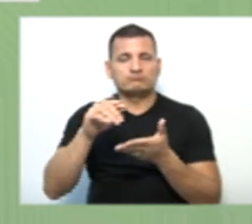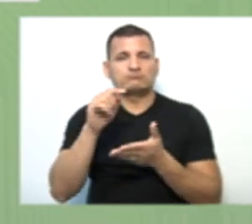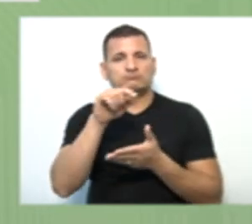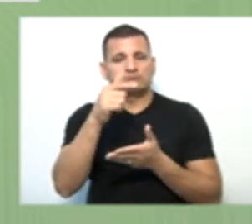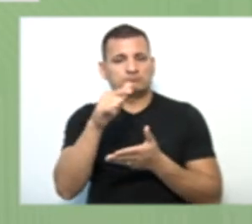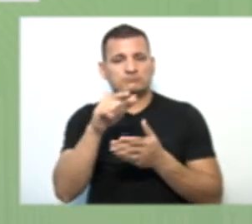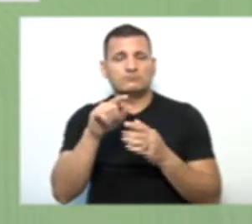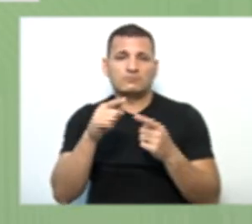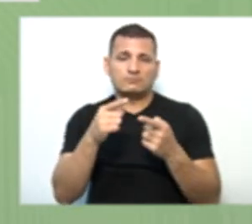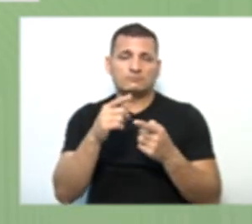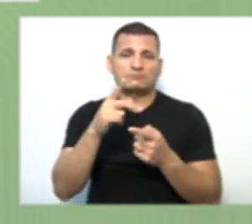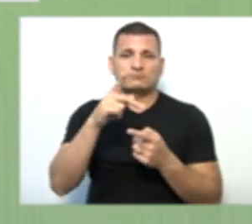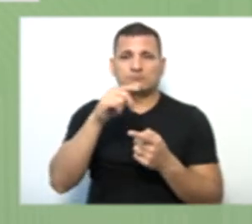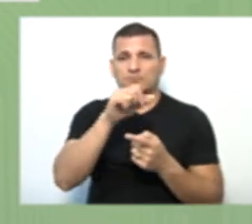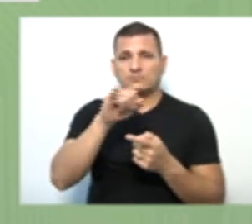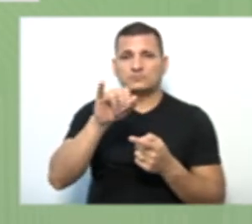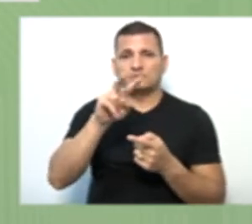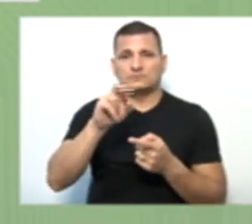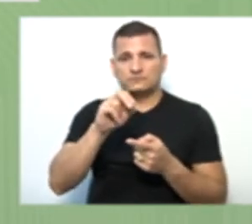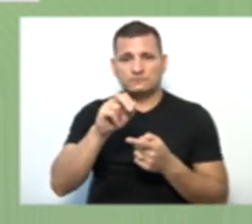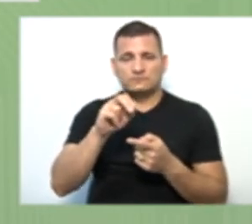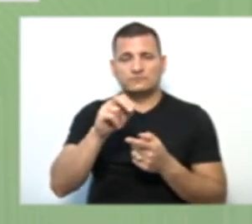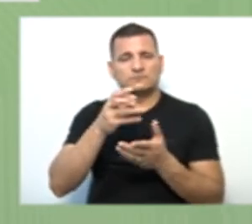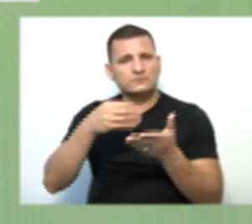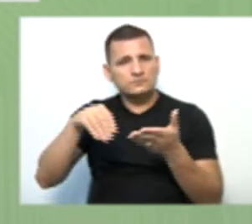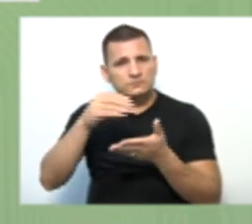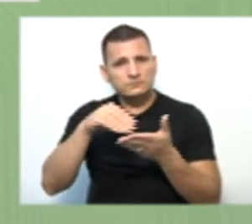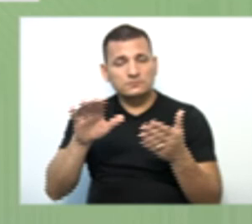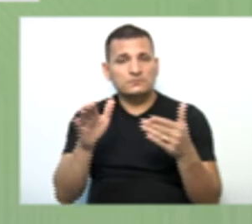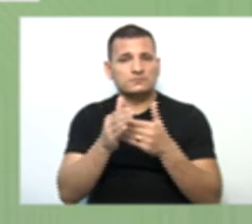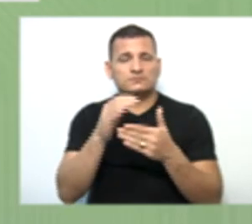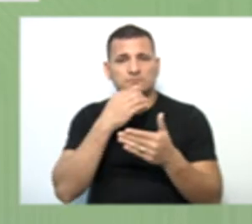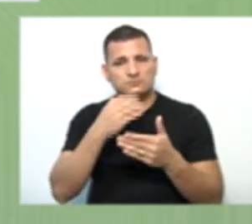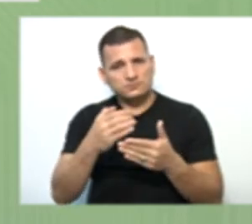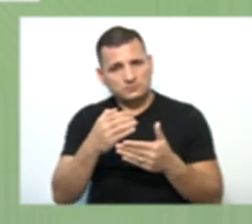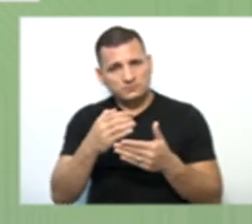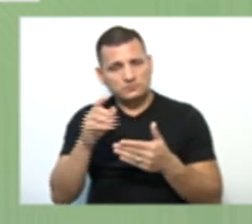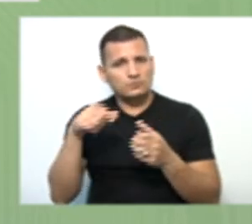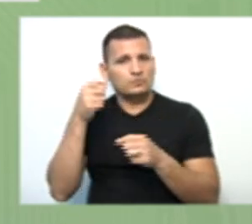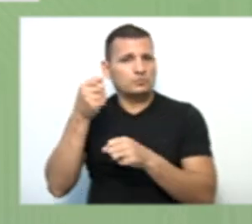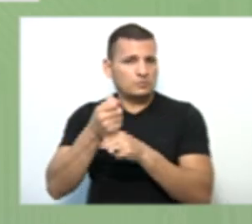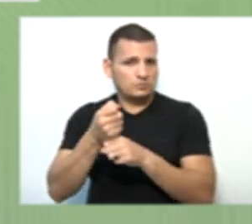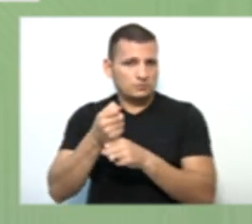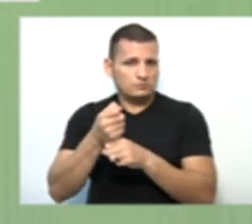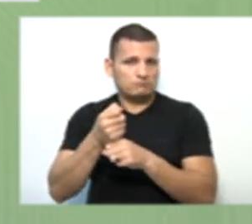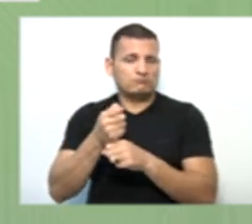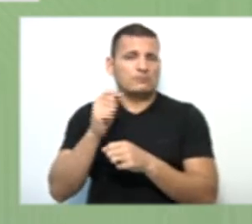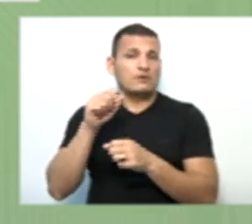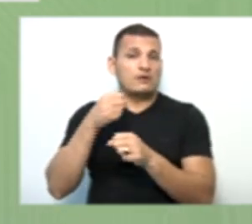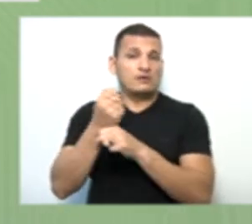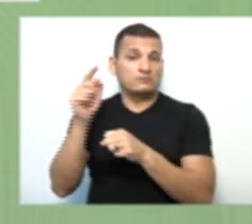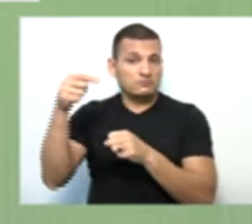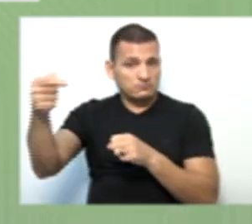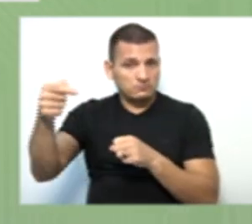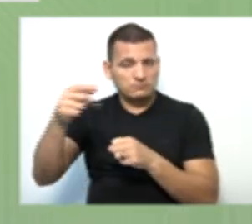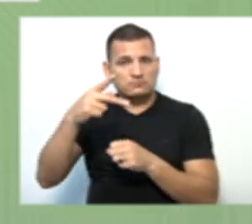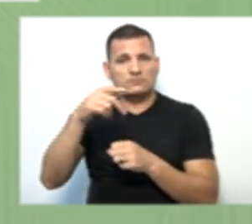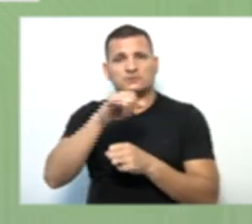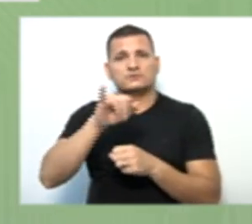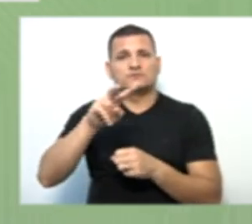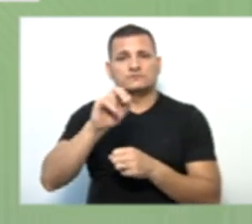o passivo circulante é até dezembro do ano seguinte, o passivo não circulante será o depois. E o que é esse patrimônio